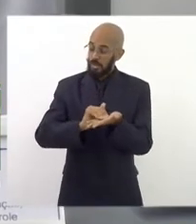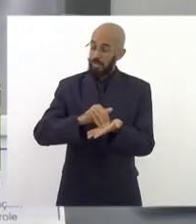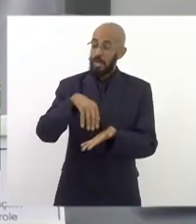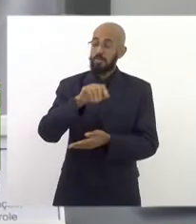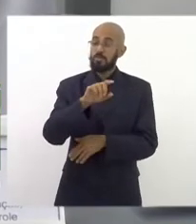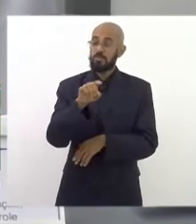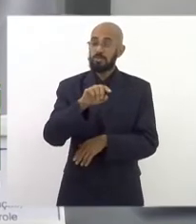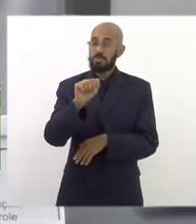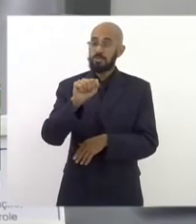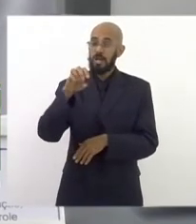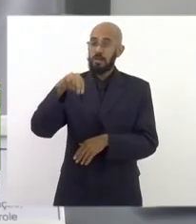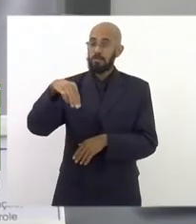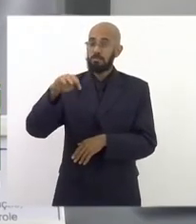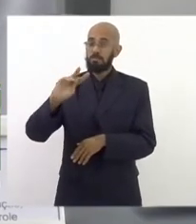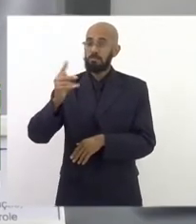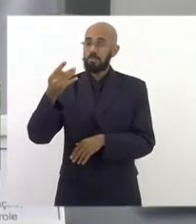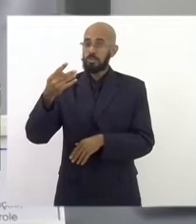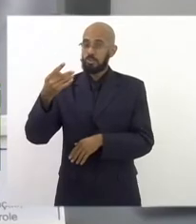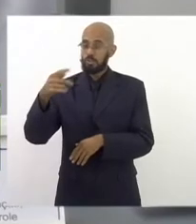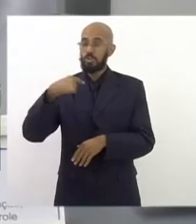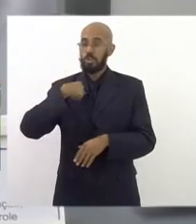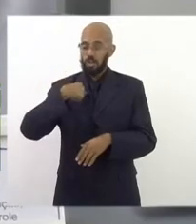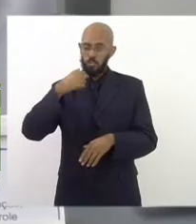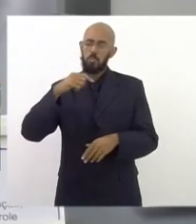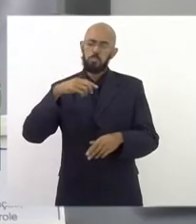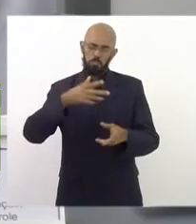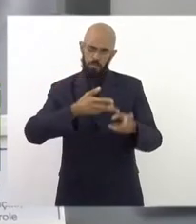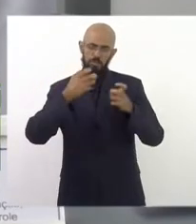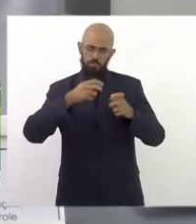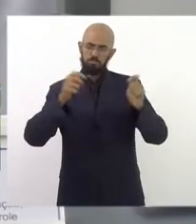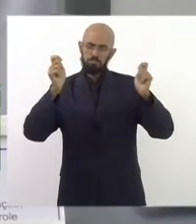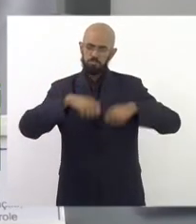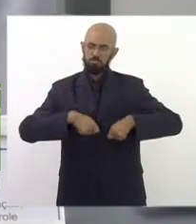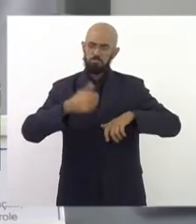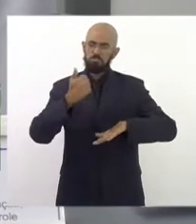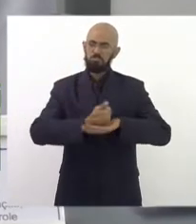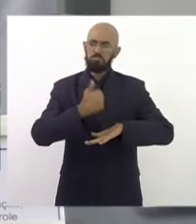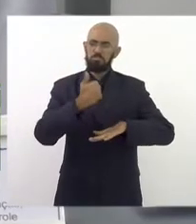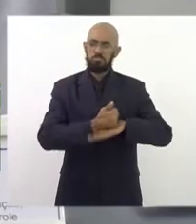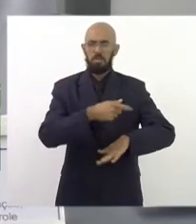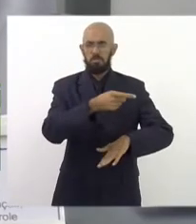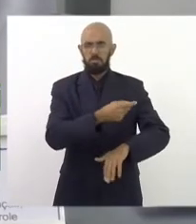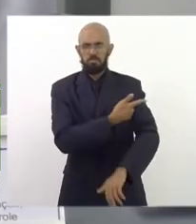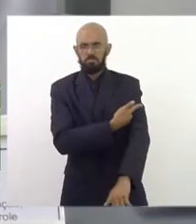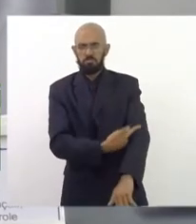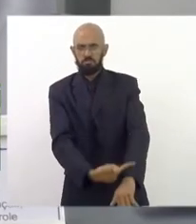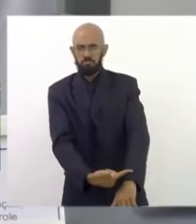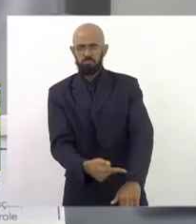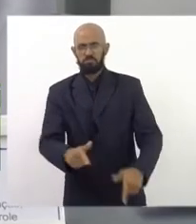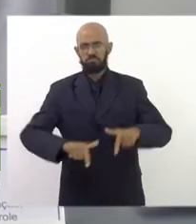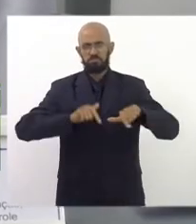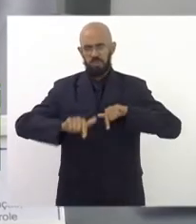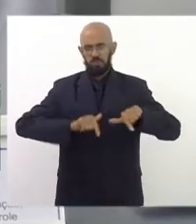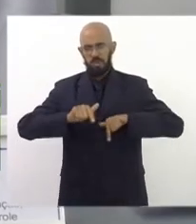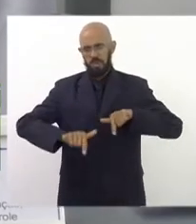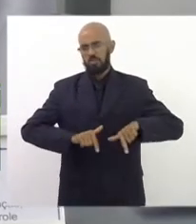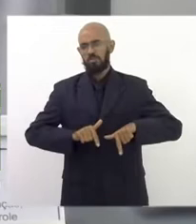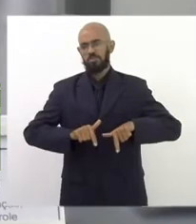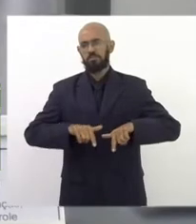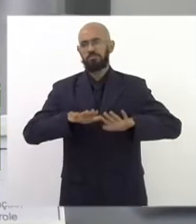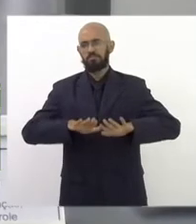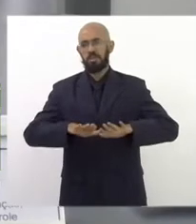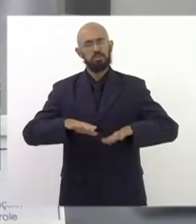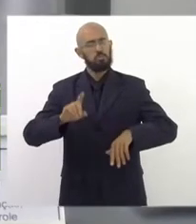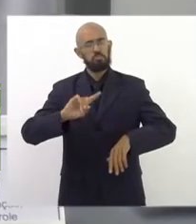secretário que eu julgo competente, assíduo, cortês, trabalhador. Mas